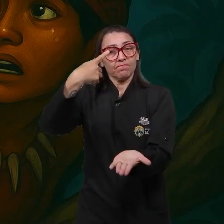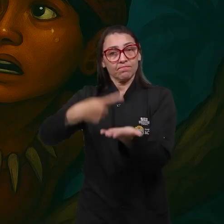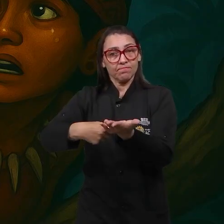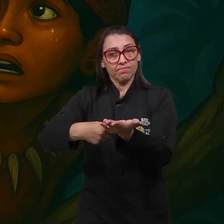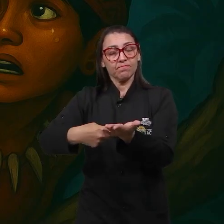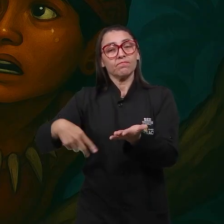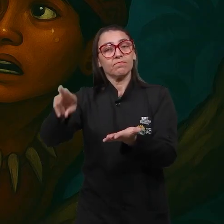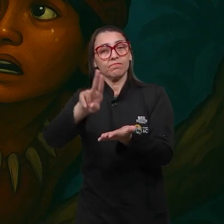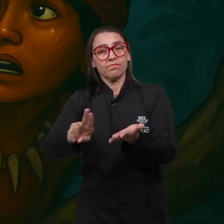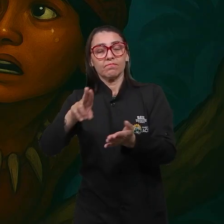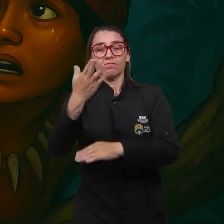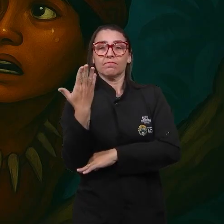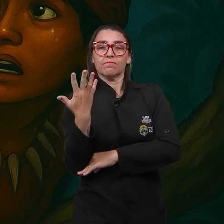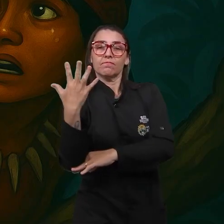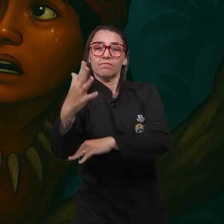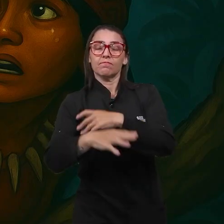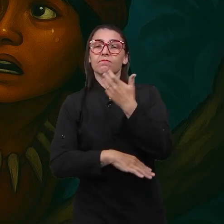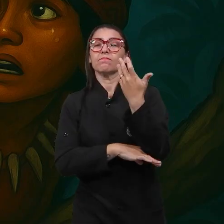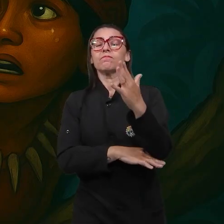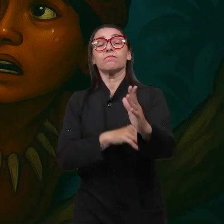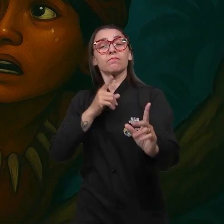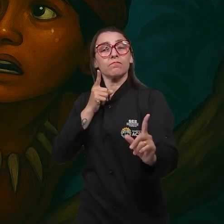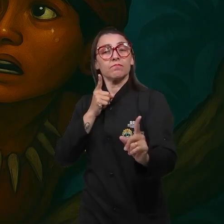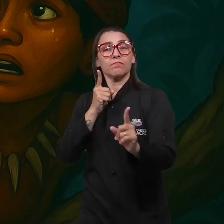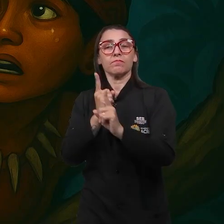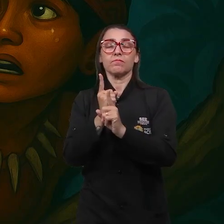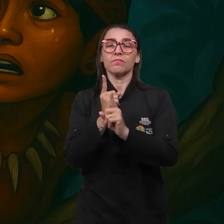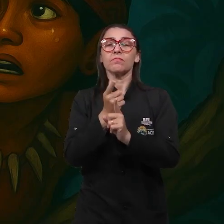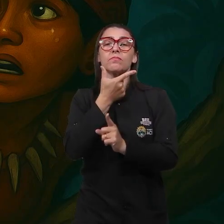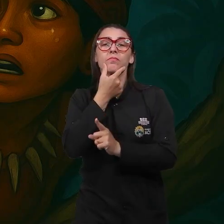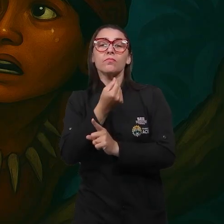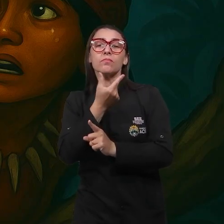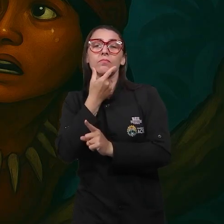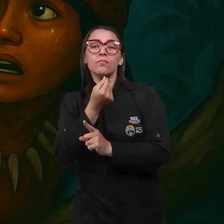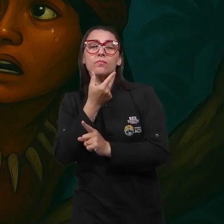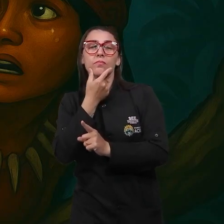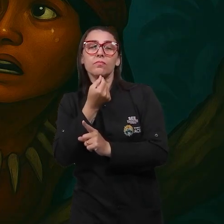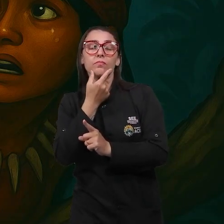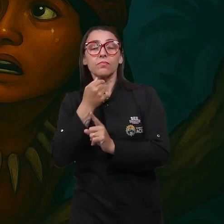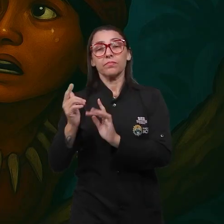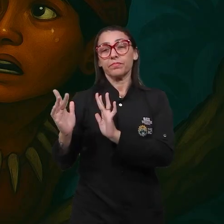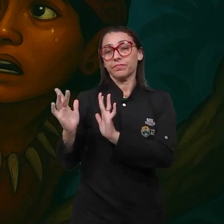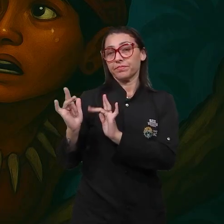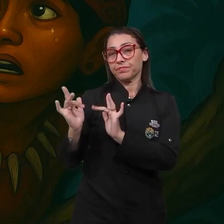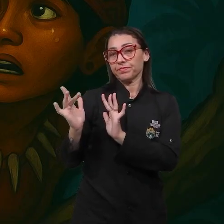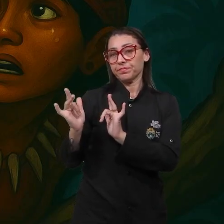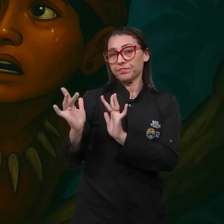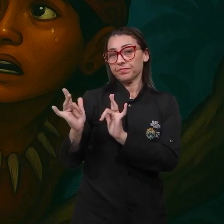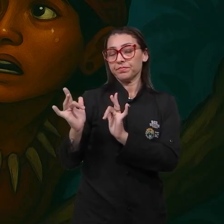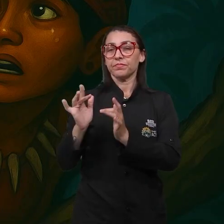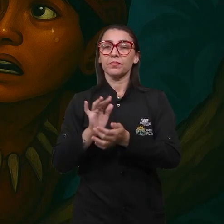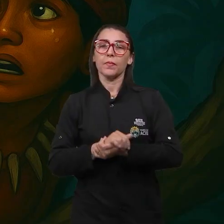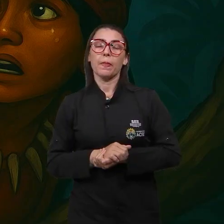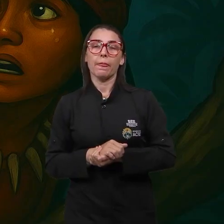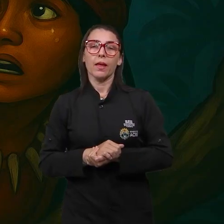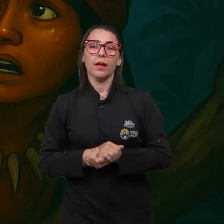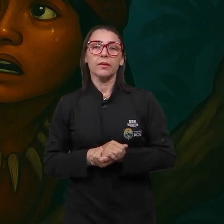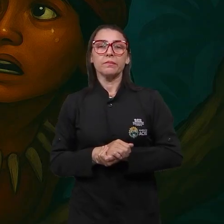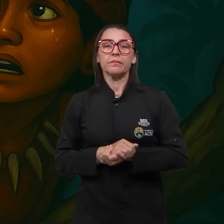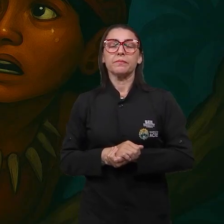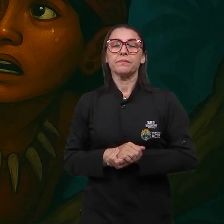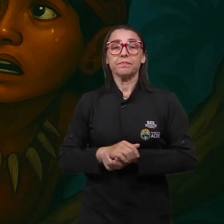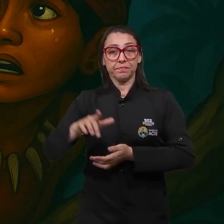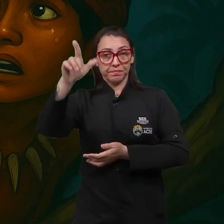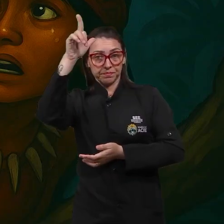estava usando a floresta para se encontrar com um seu namorado, né? Então, a